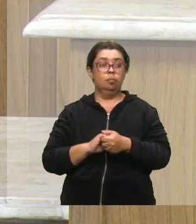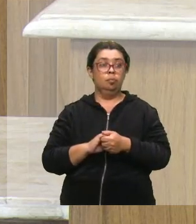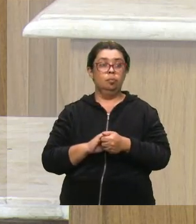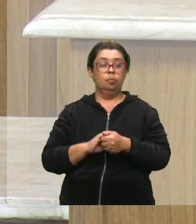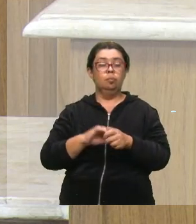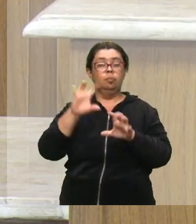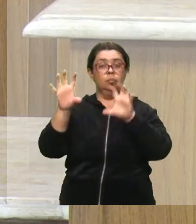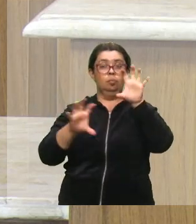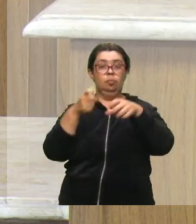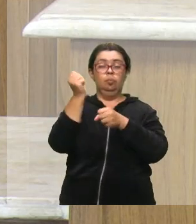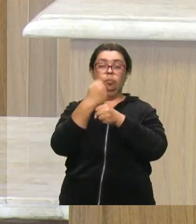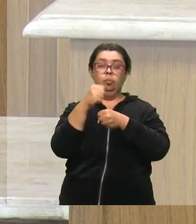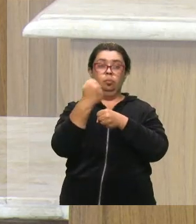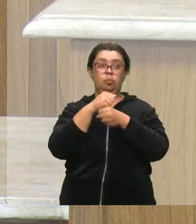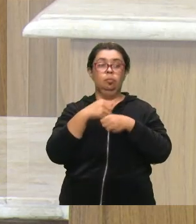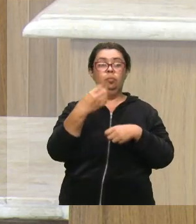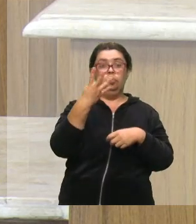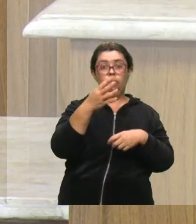Planejamento, obras e serviços,